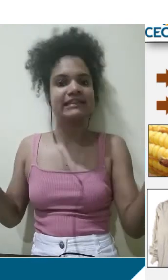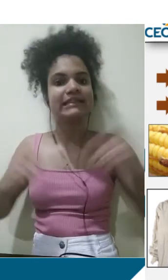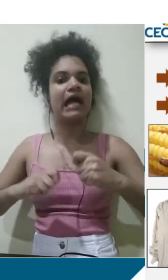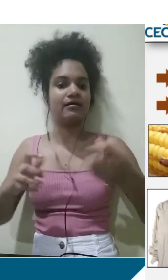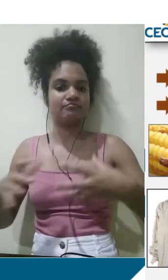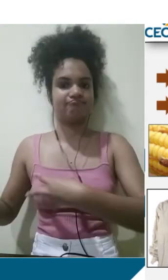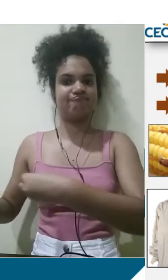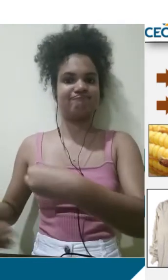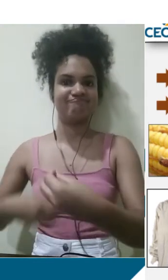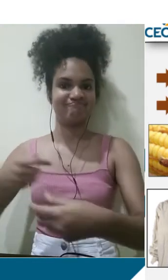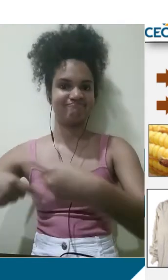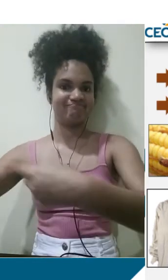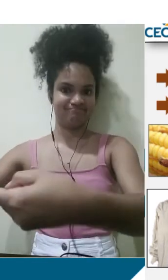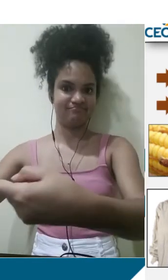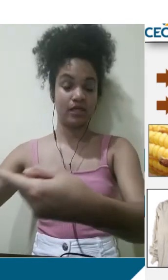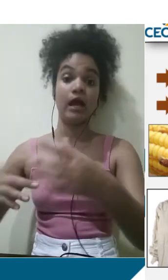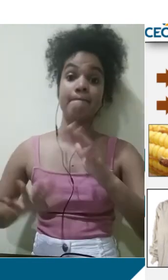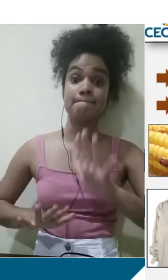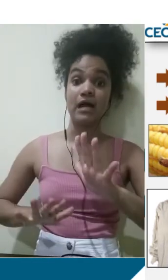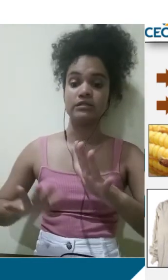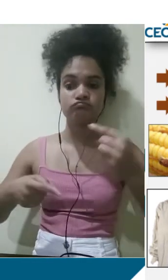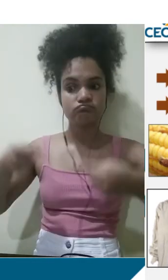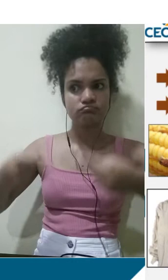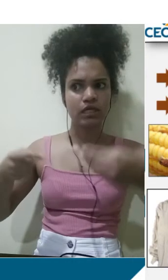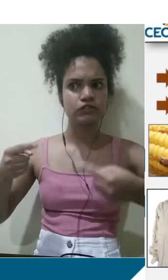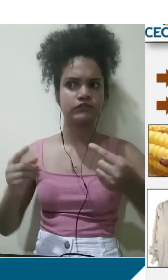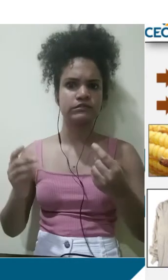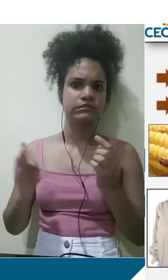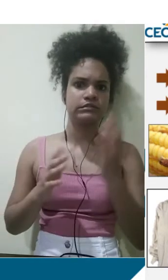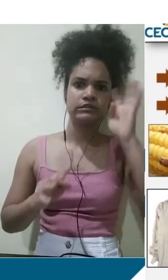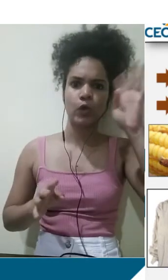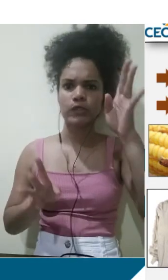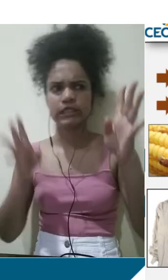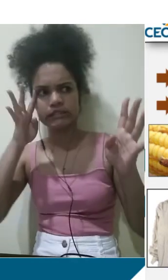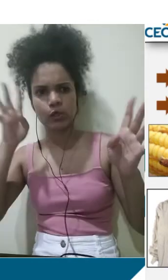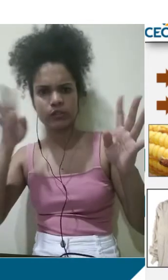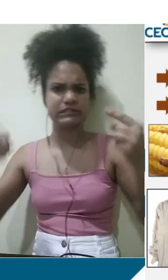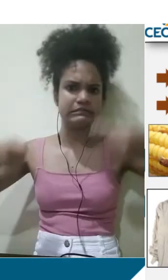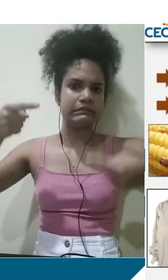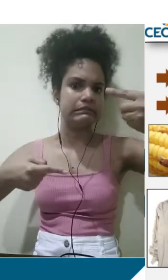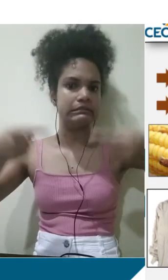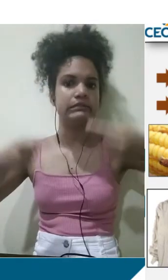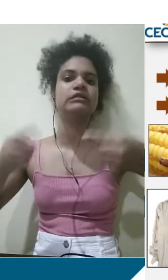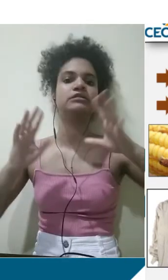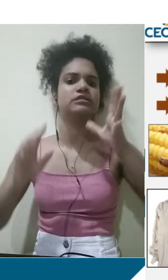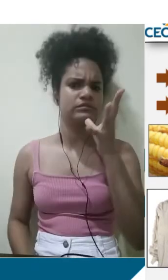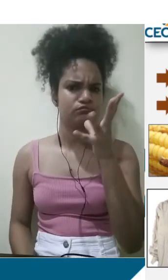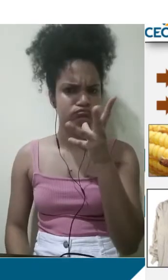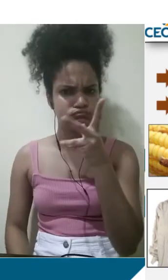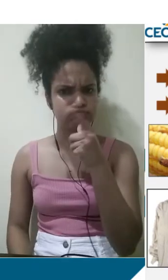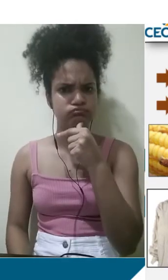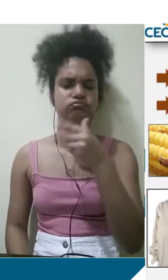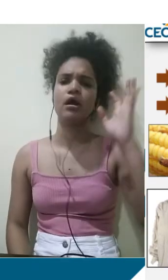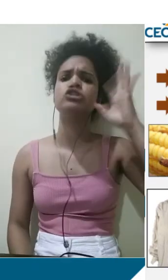seres vivos. Mas o embate entre essas duas linhas de pensamento durou bastante tempo para se resolver. Ainda no